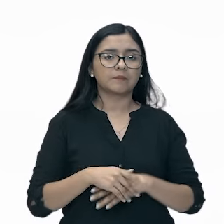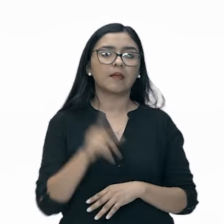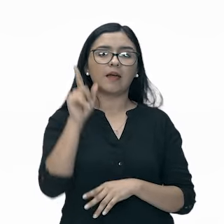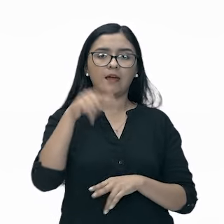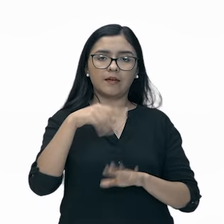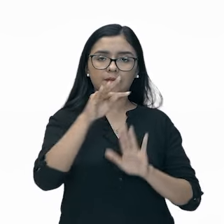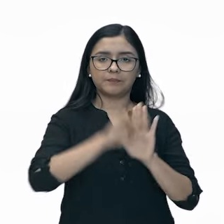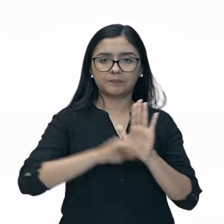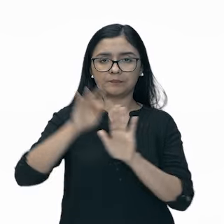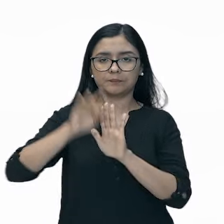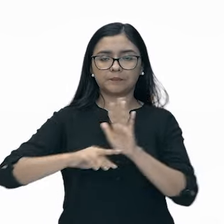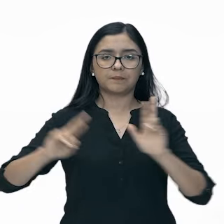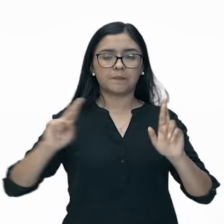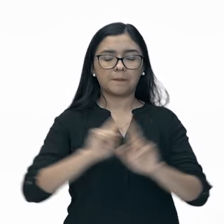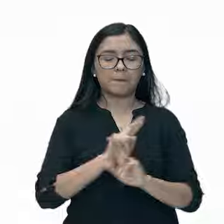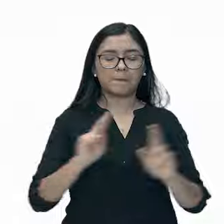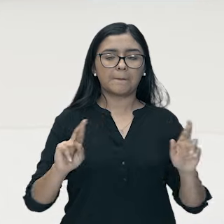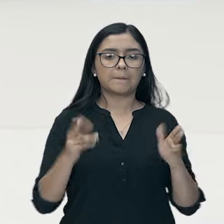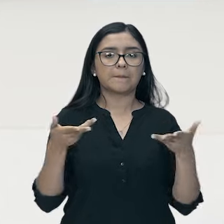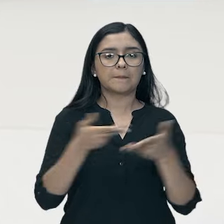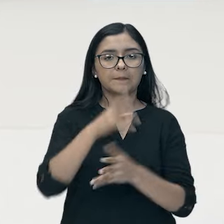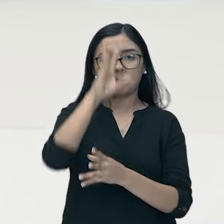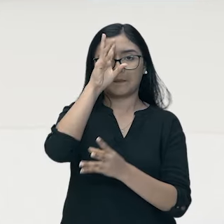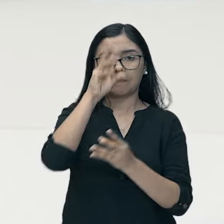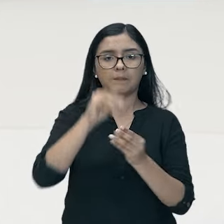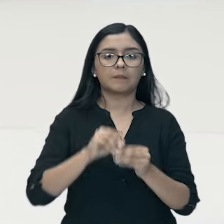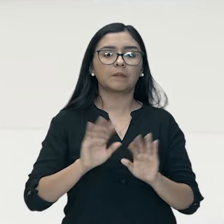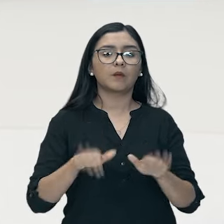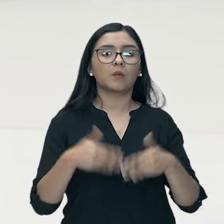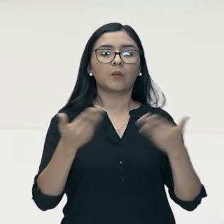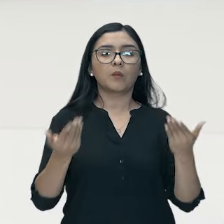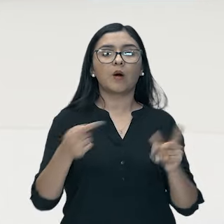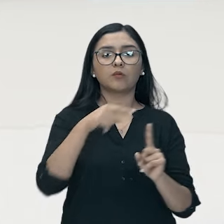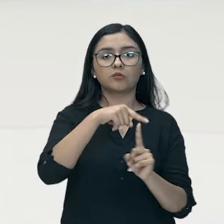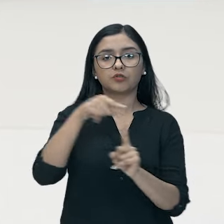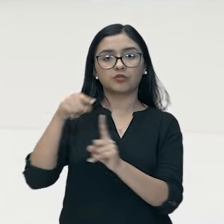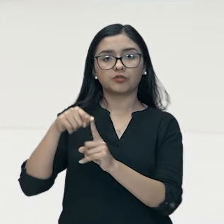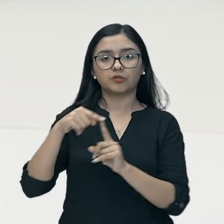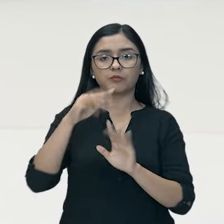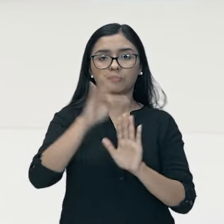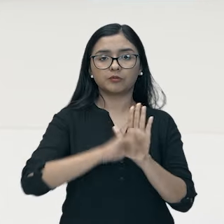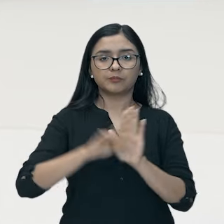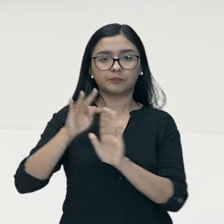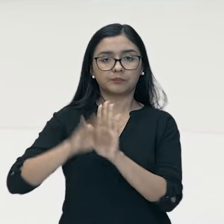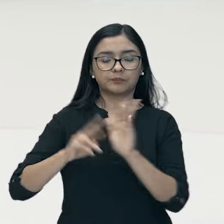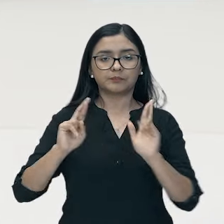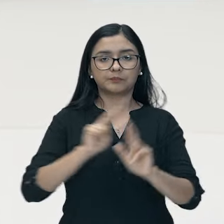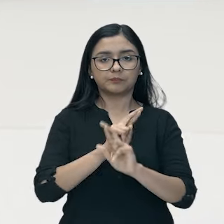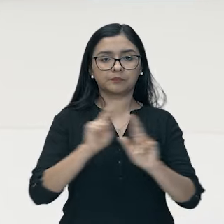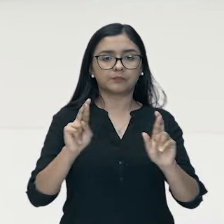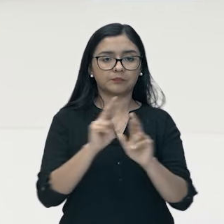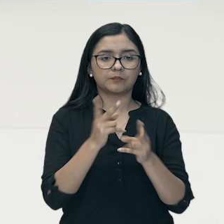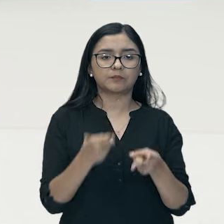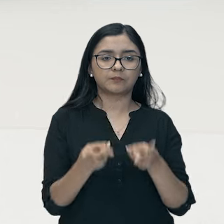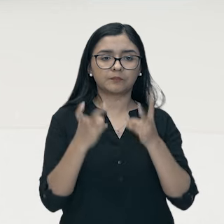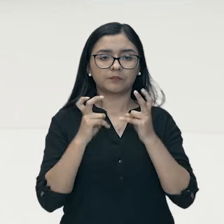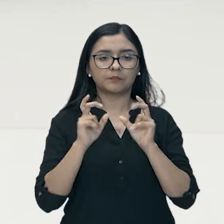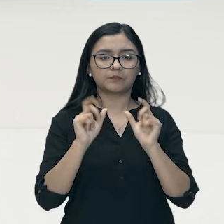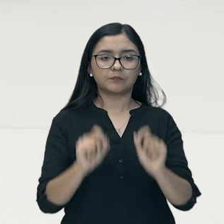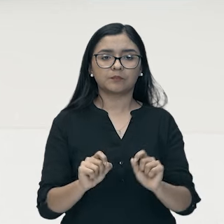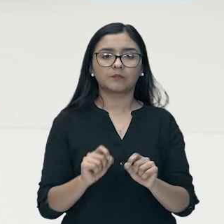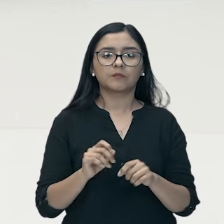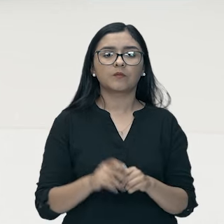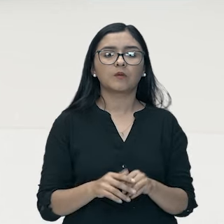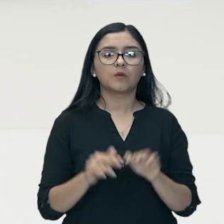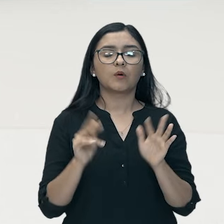intertextualidade tá bom Agora nós vamos entender quais são os tipos de intertextualidade como vocês podem perceber aqui o título